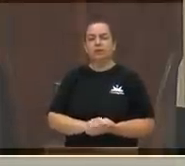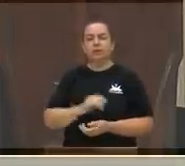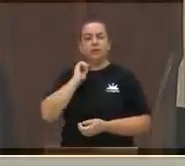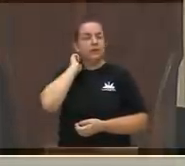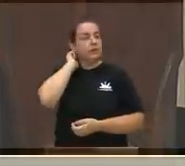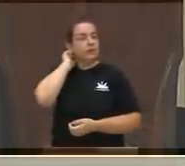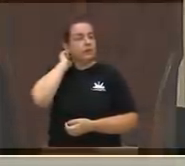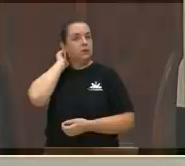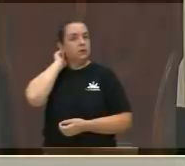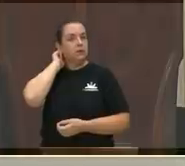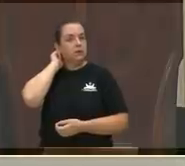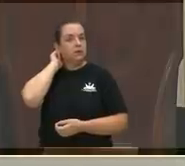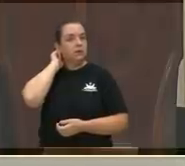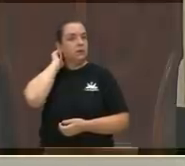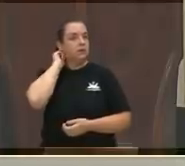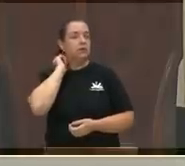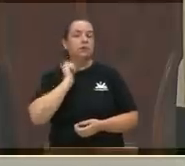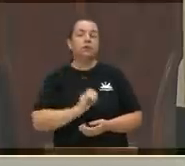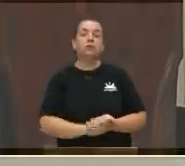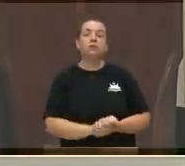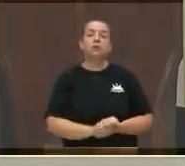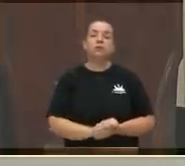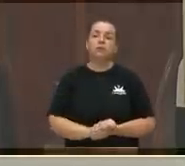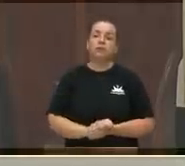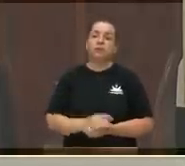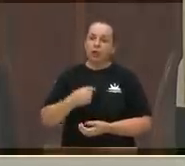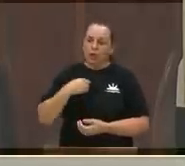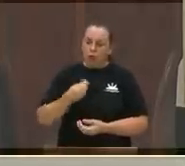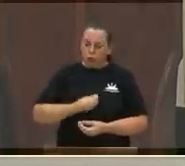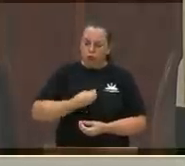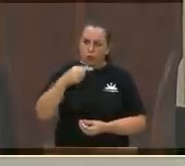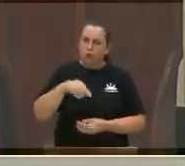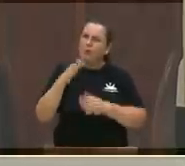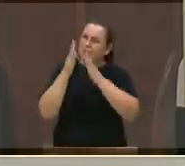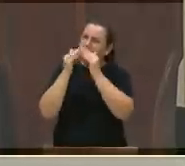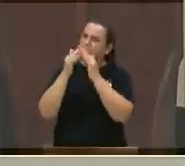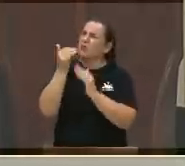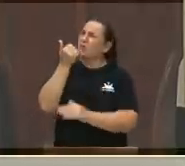senhor pedir perdão e mais amor